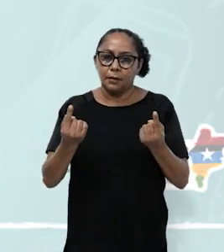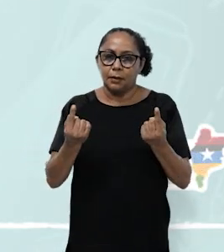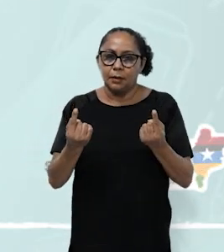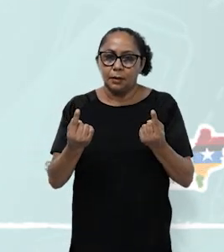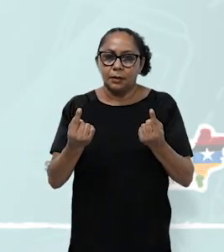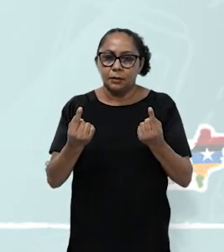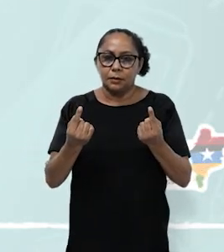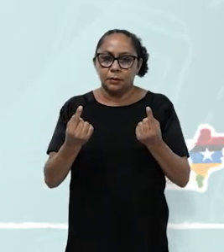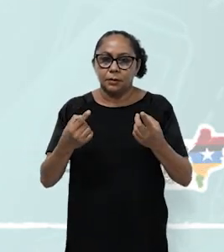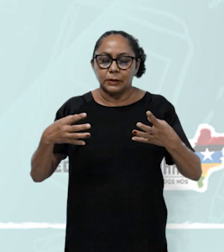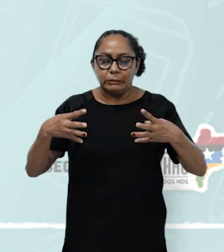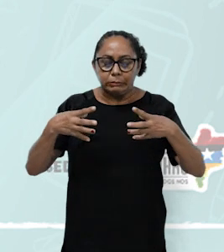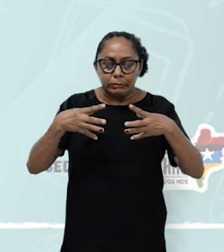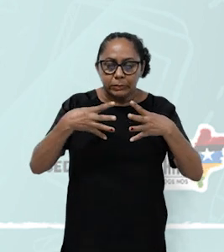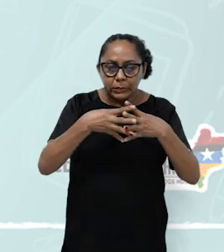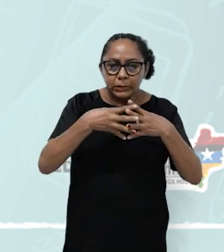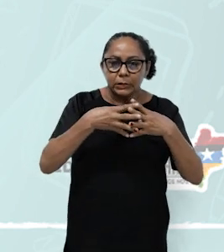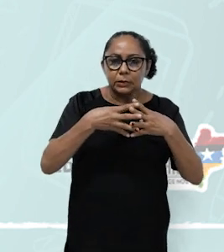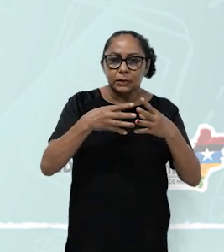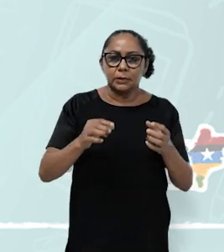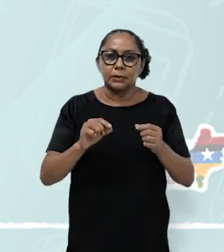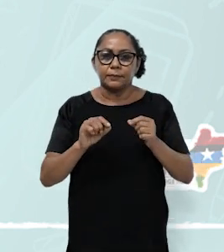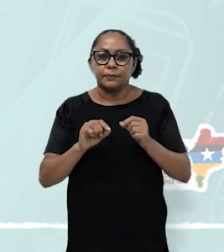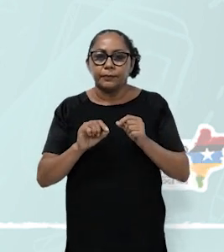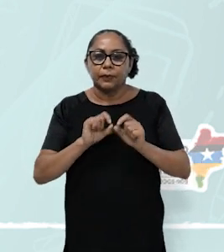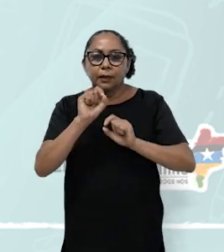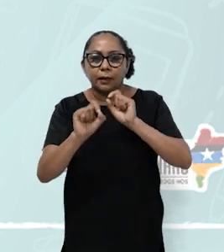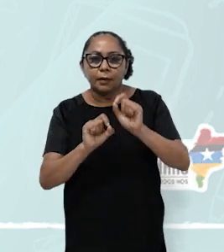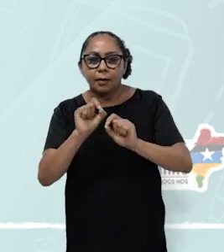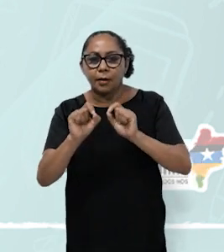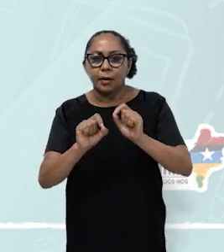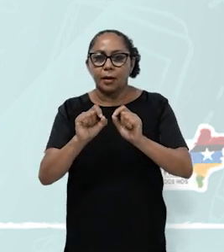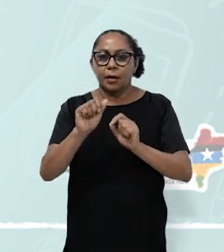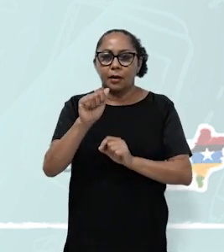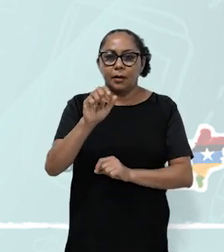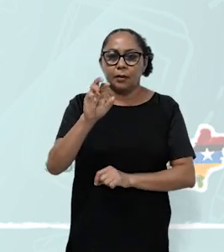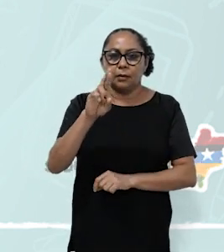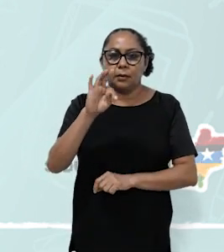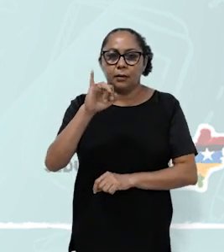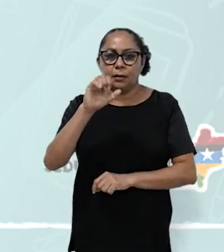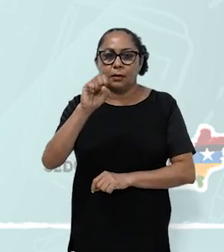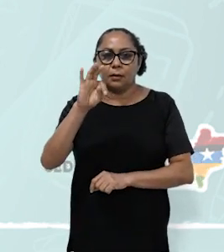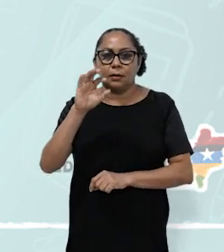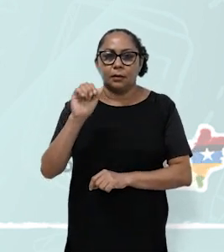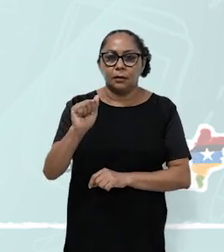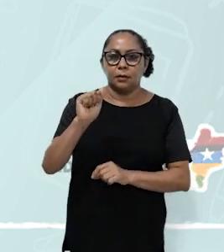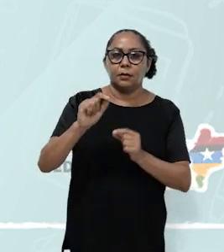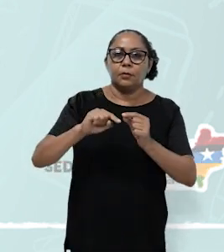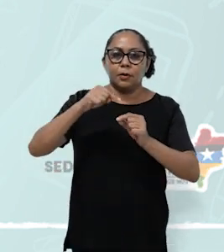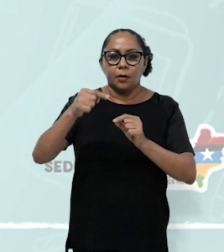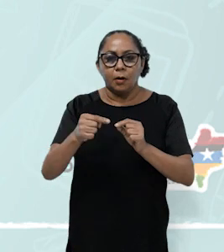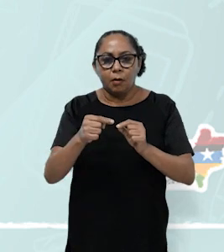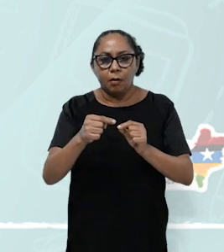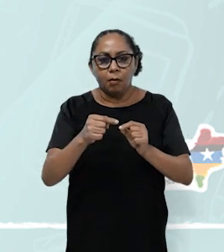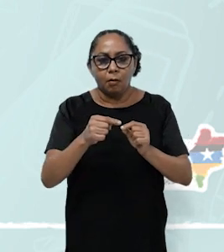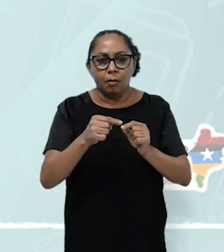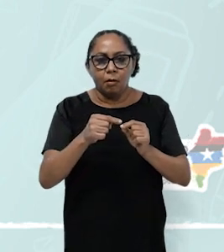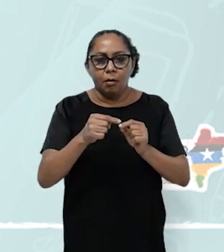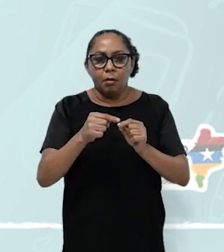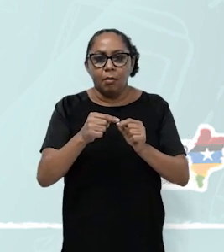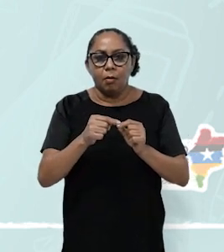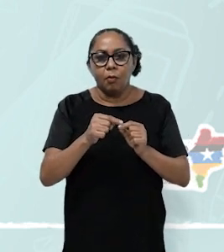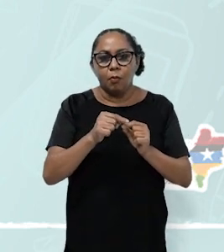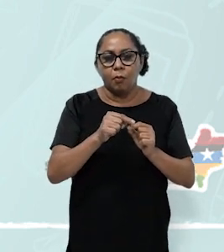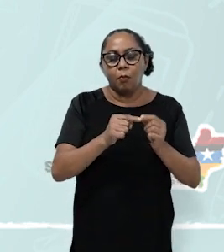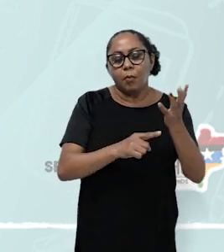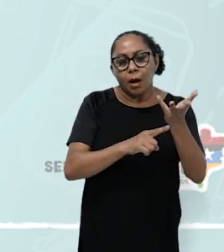se divergindo desse estilo de uma tal forma que cada artista desse ou foi para um estilo diferenciado a partir do impressionismo